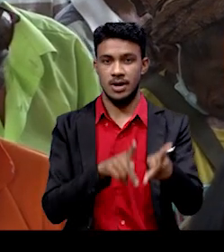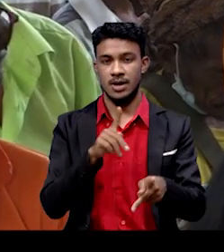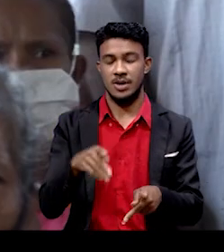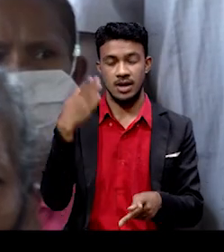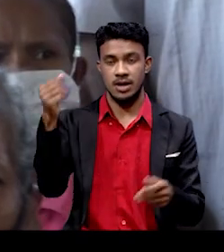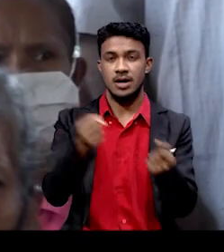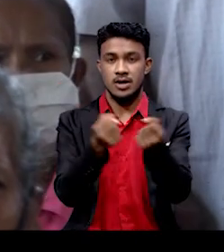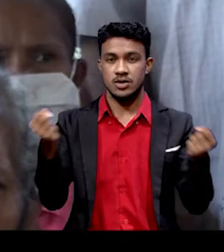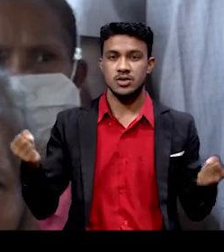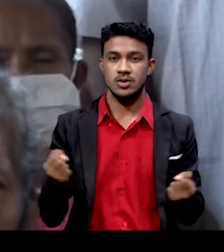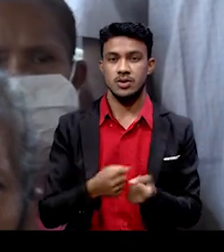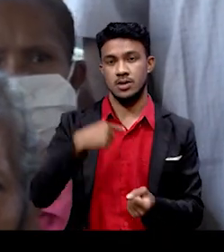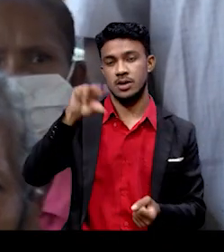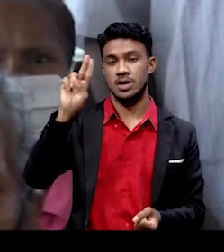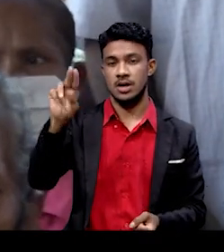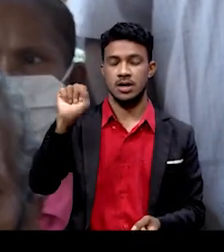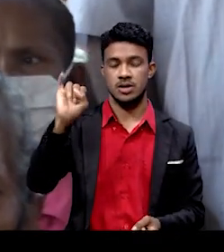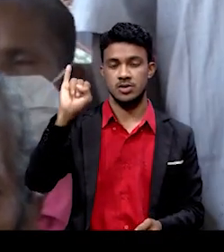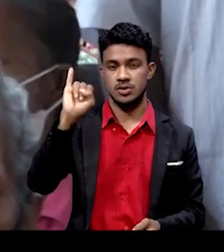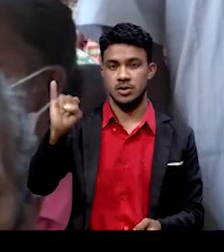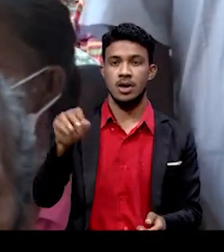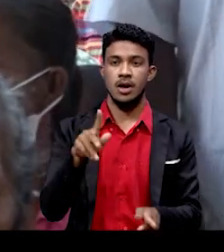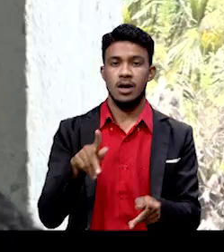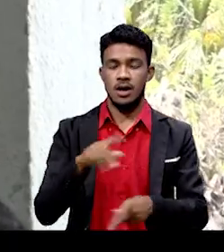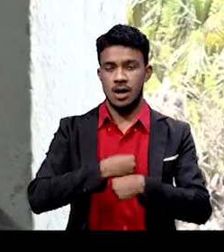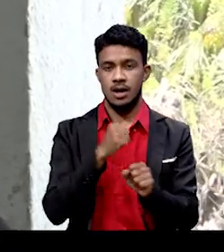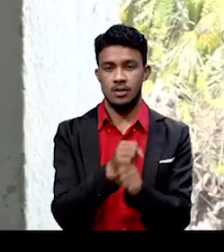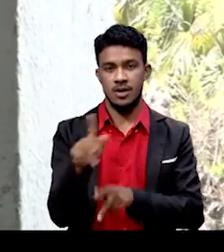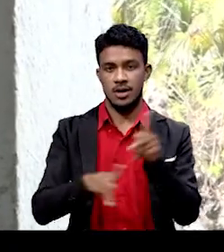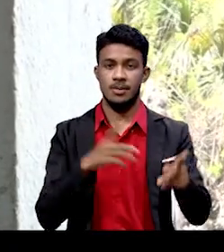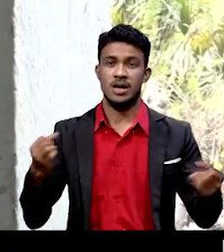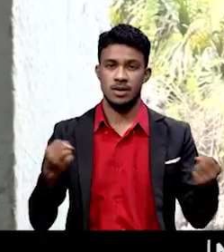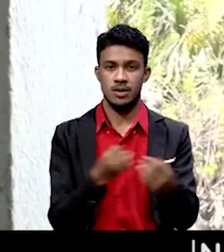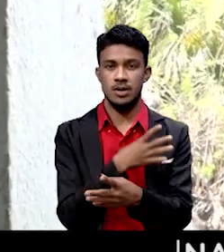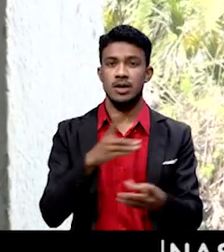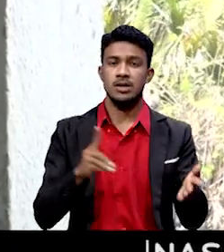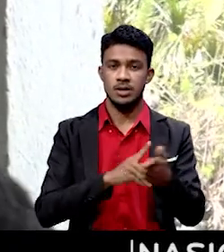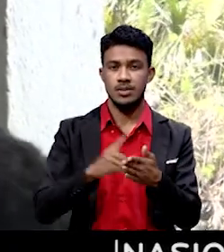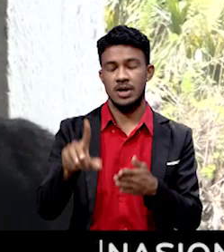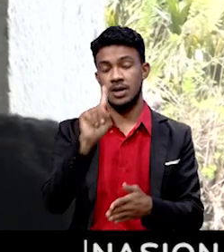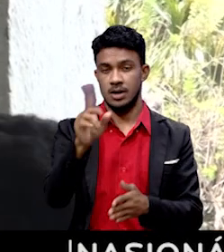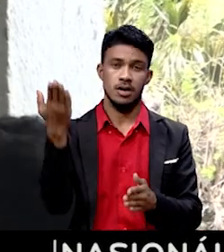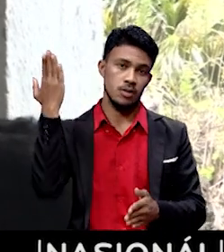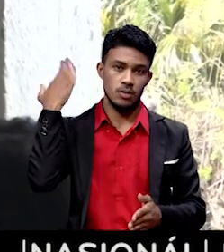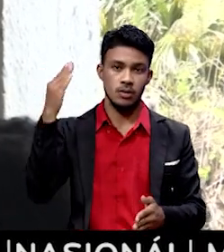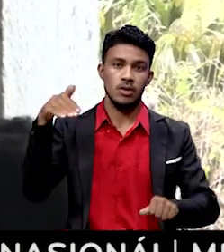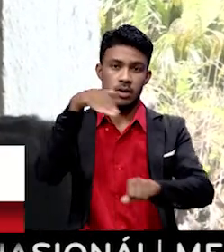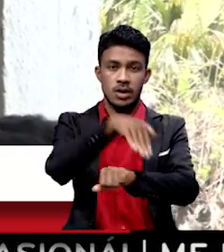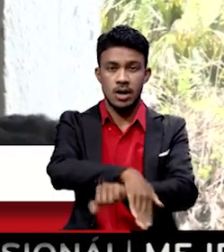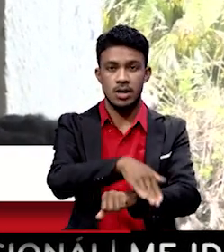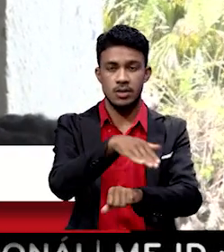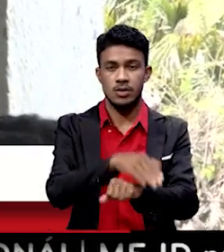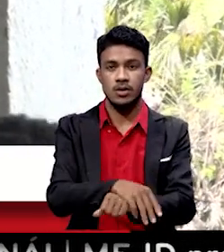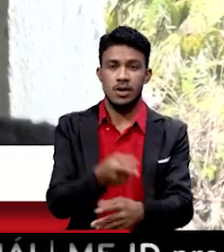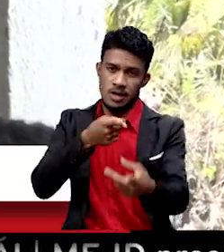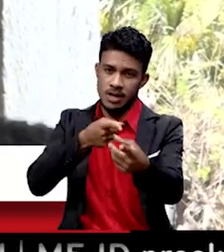Suku Gisu a halo comunidade atauk. Ya, semana ida liuba, kalan toro hila